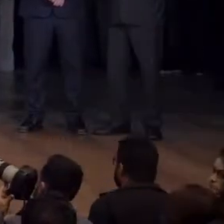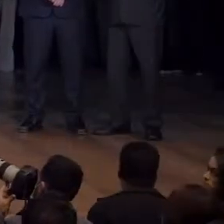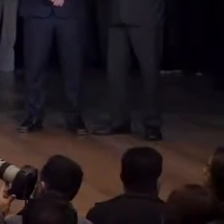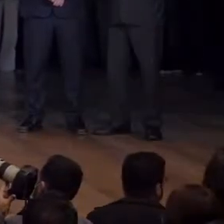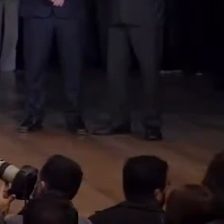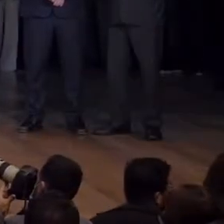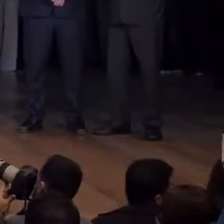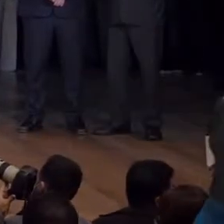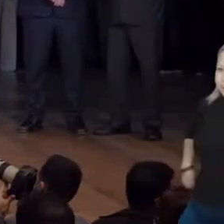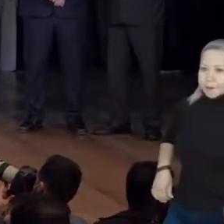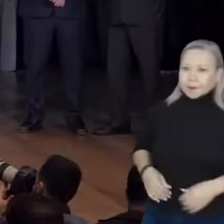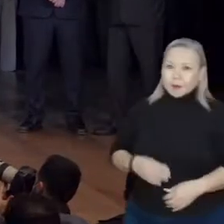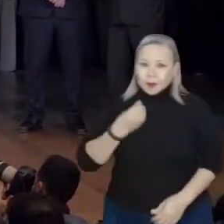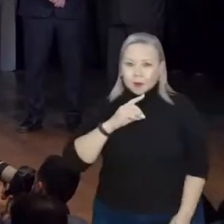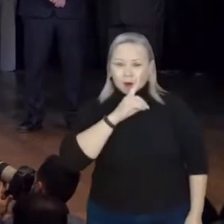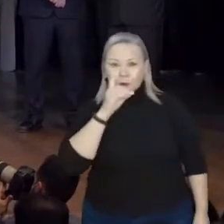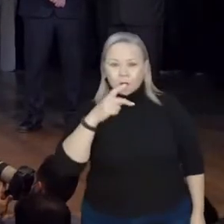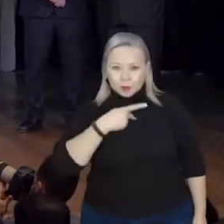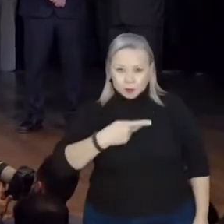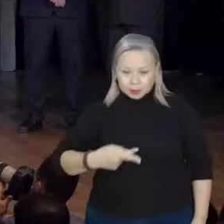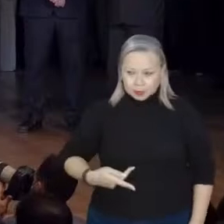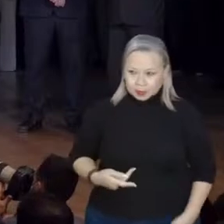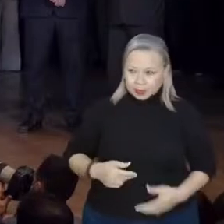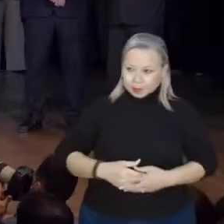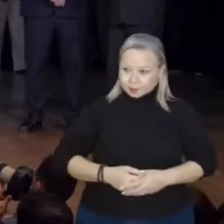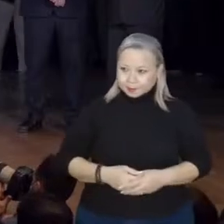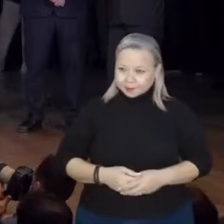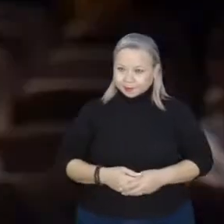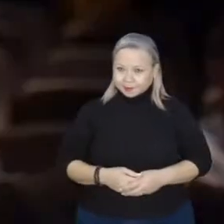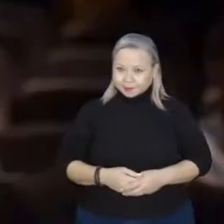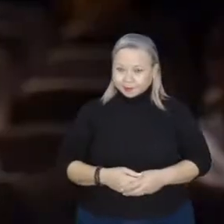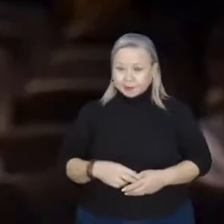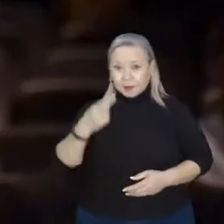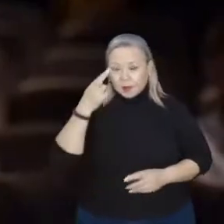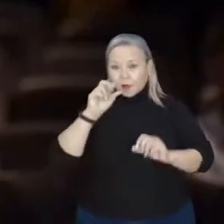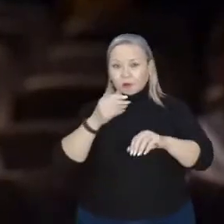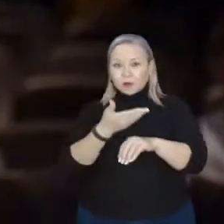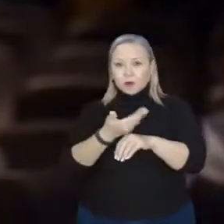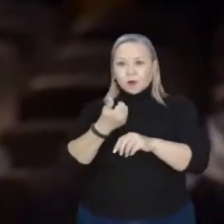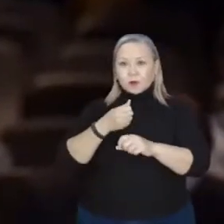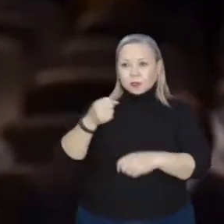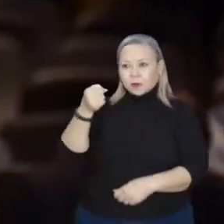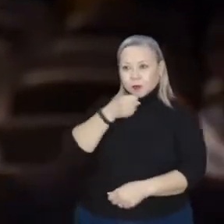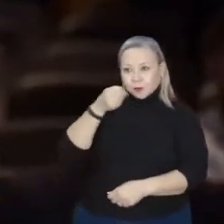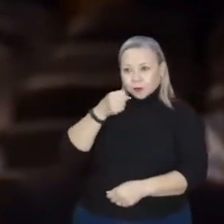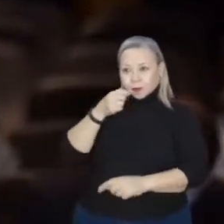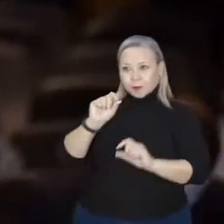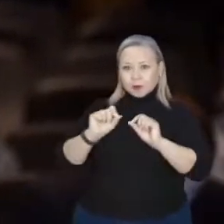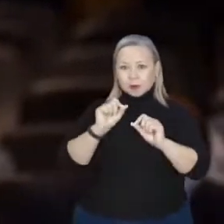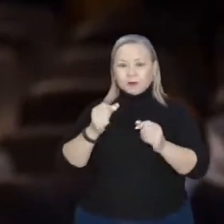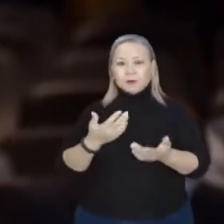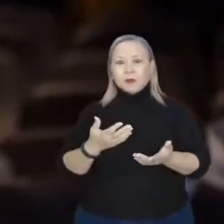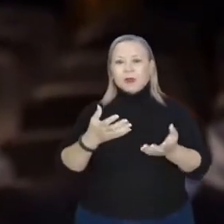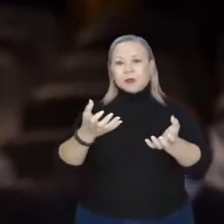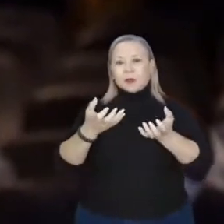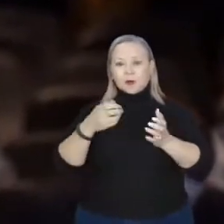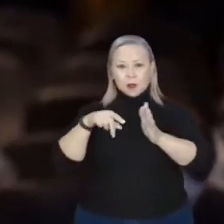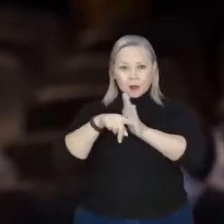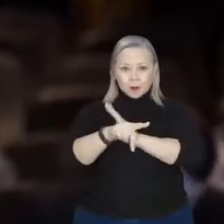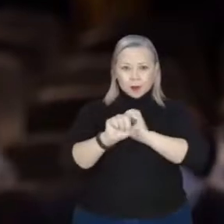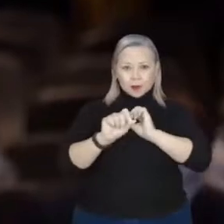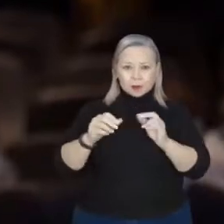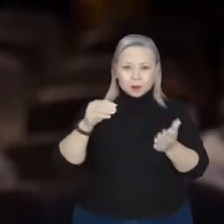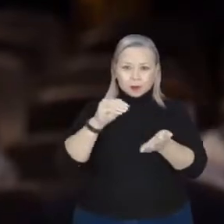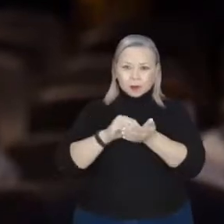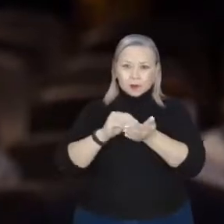Bom dia, presidente. Wesley Gauss, do Estadão. Presidente, o senhor se antecipou à imprensa que iria realmente perguntar sobre a falta de